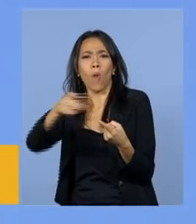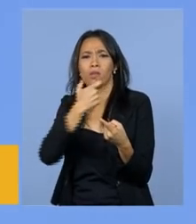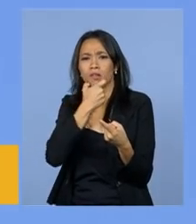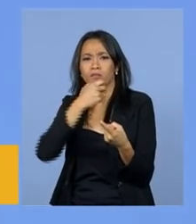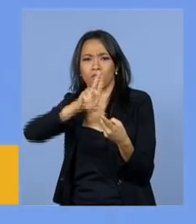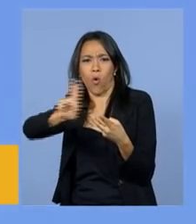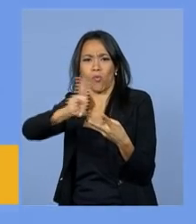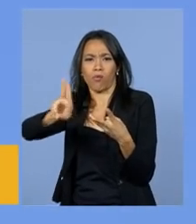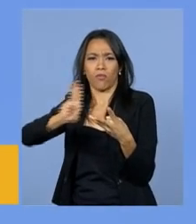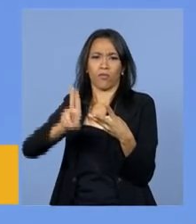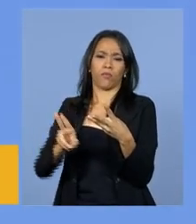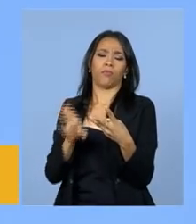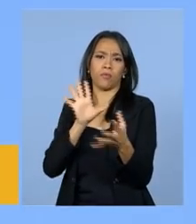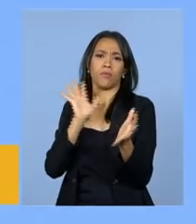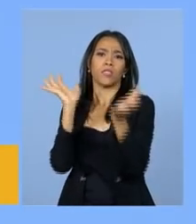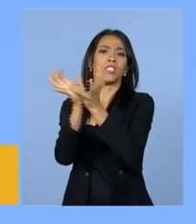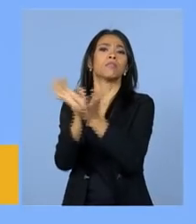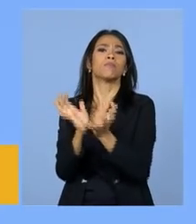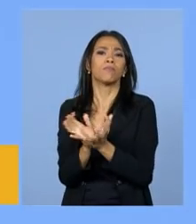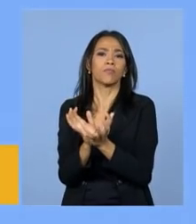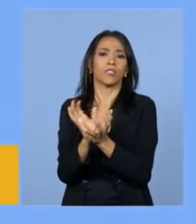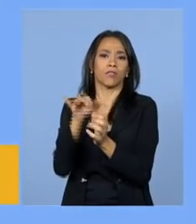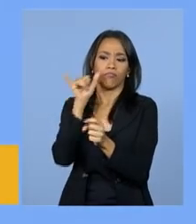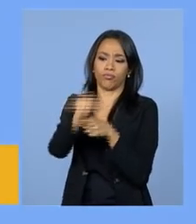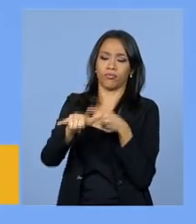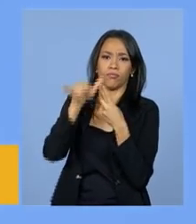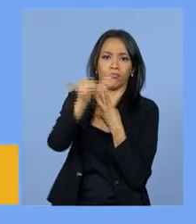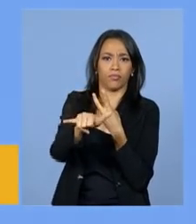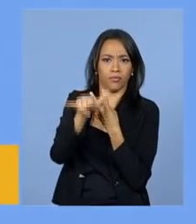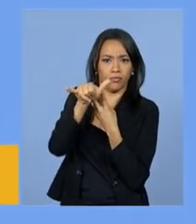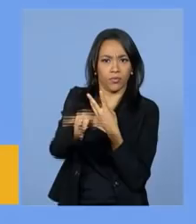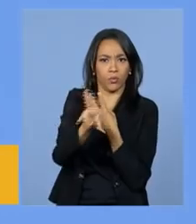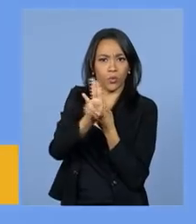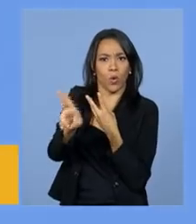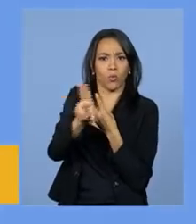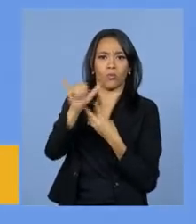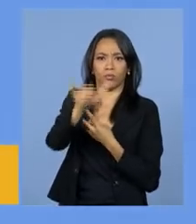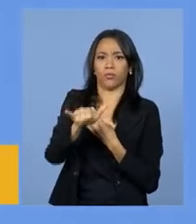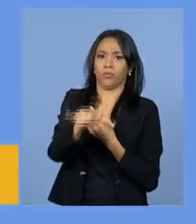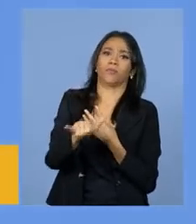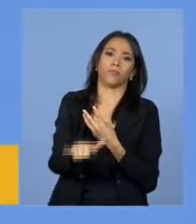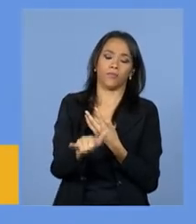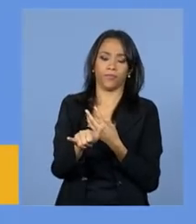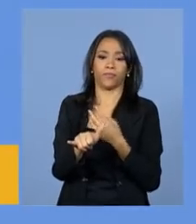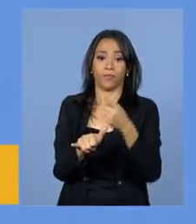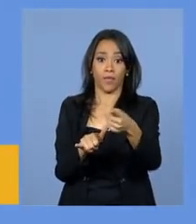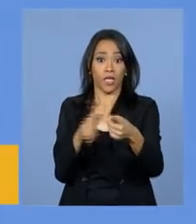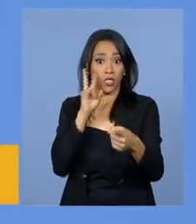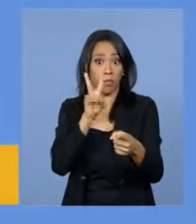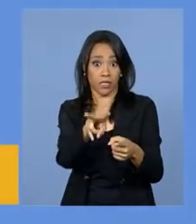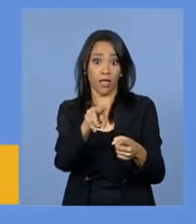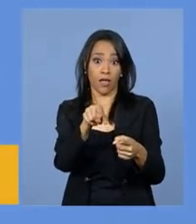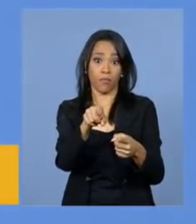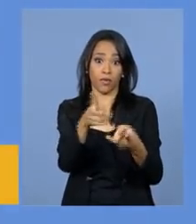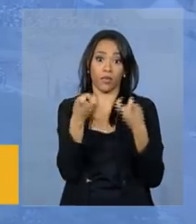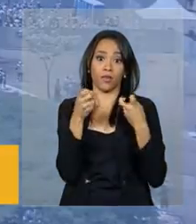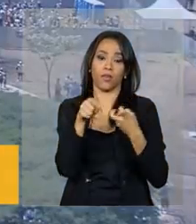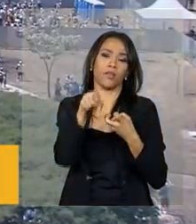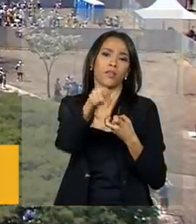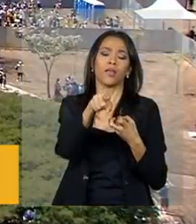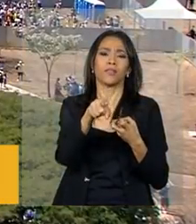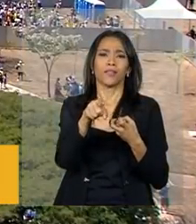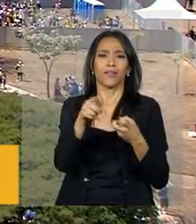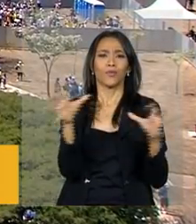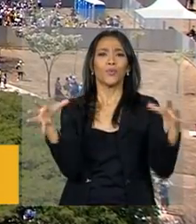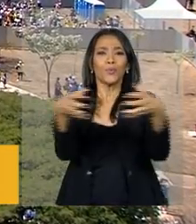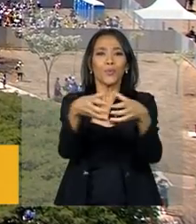Super Fuga Magister, T-25 Universal, 27 Tucano. E a gente vê que uma característica da